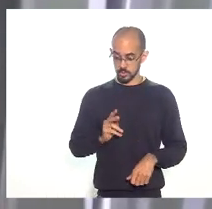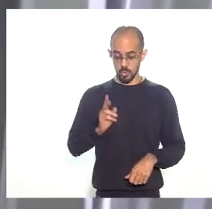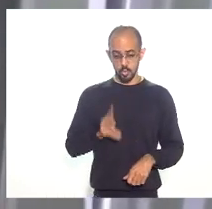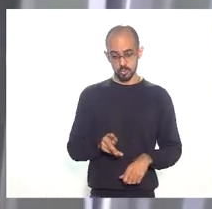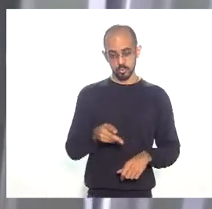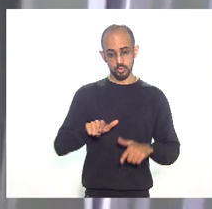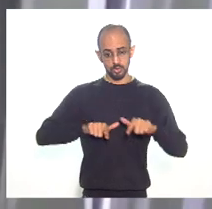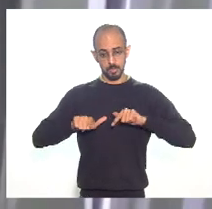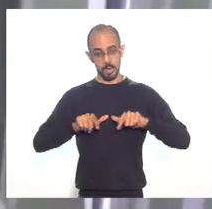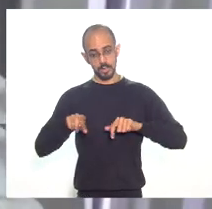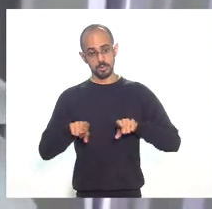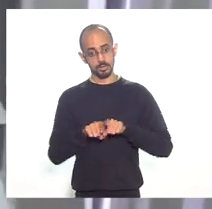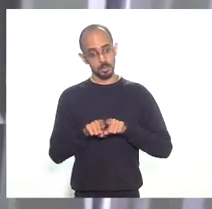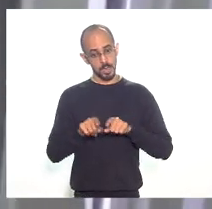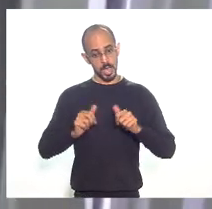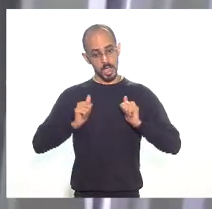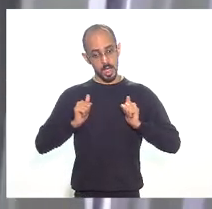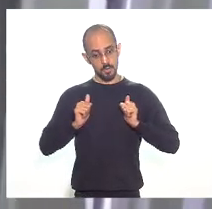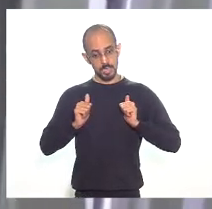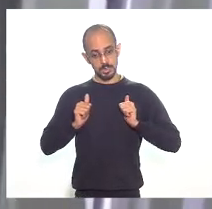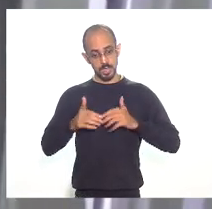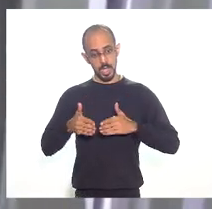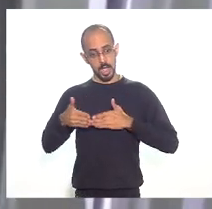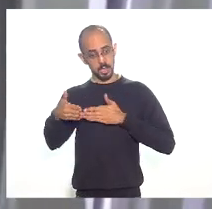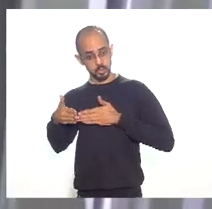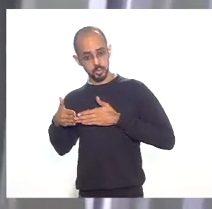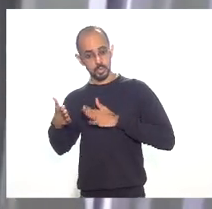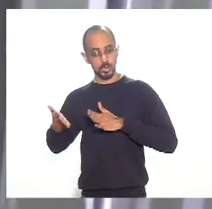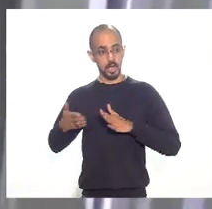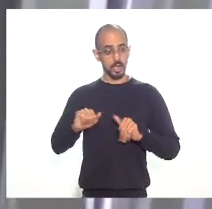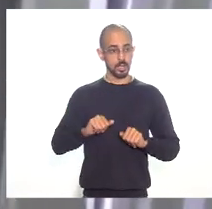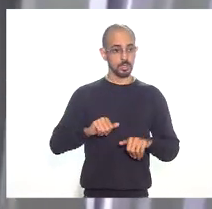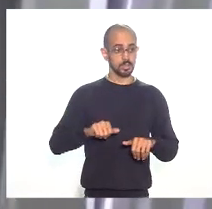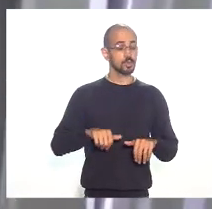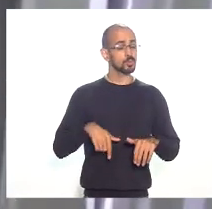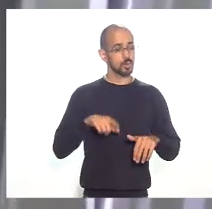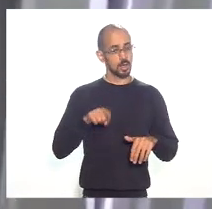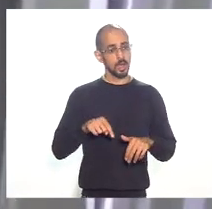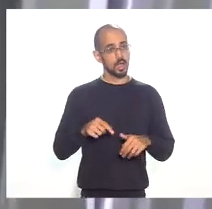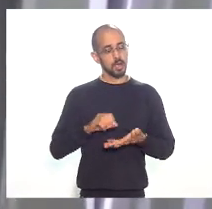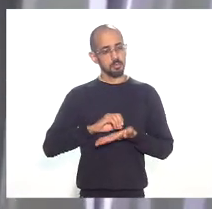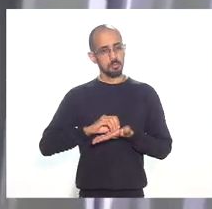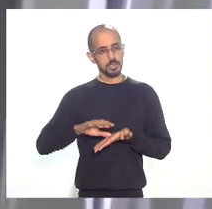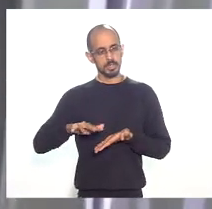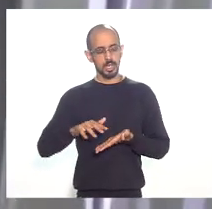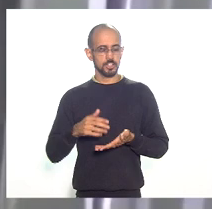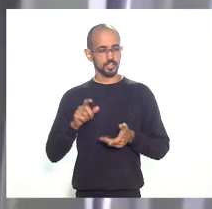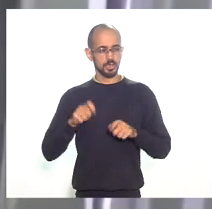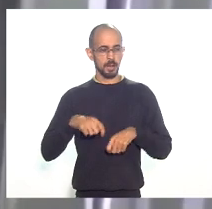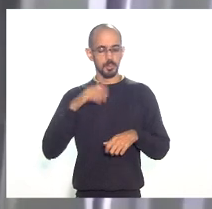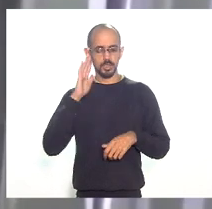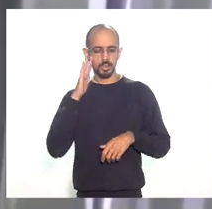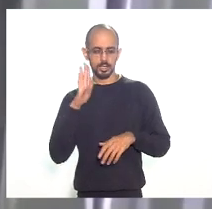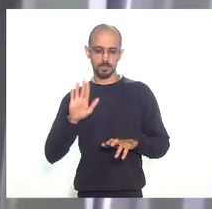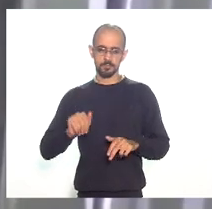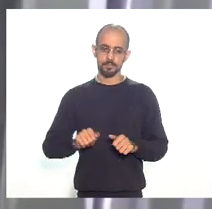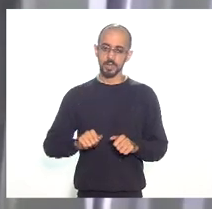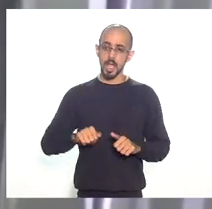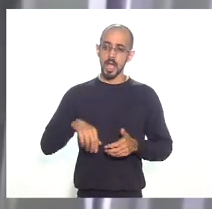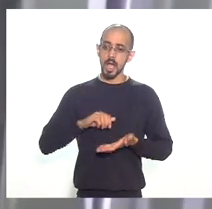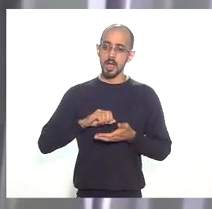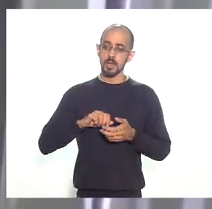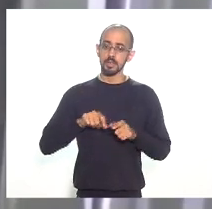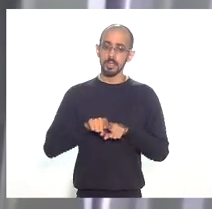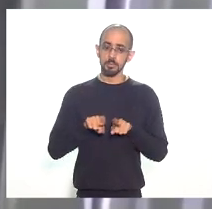do Poder Judiciário, portanto, é uma mensagem palatável. A mensagem que suscita muita